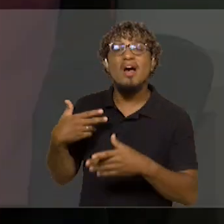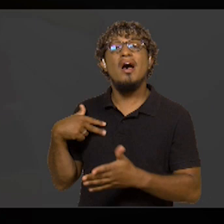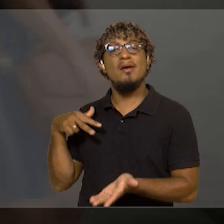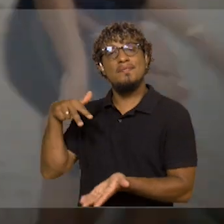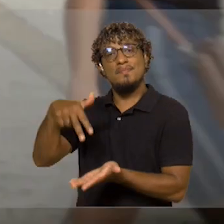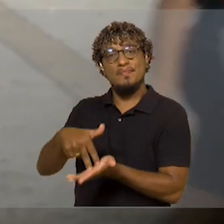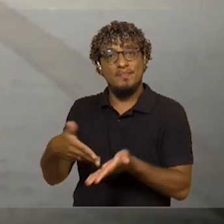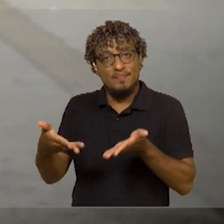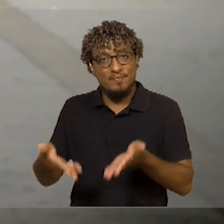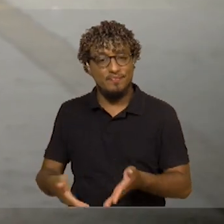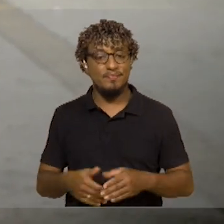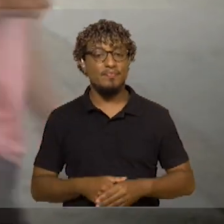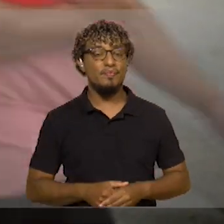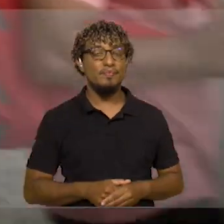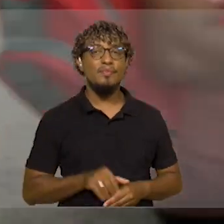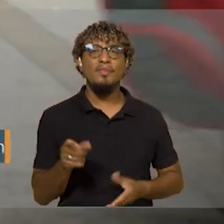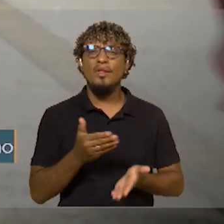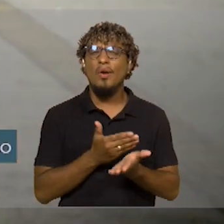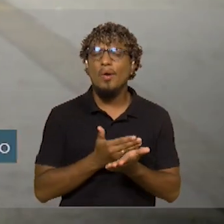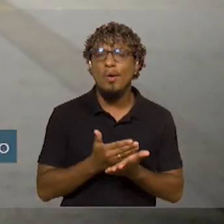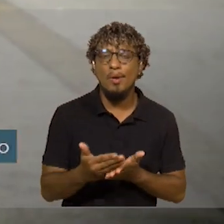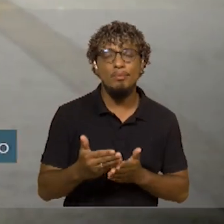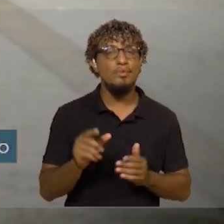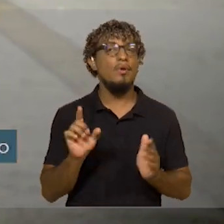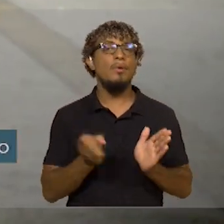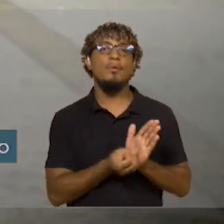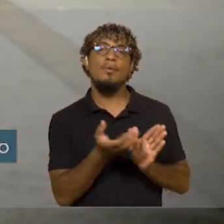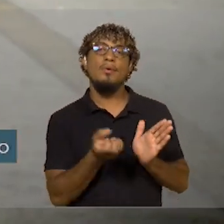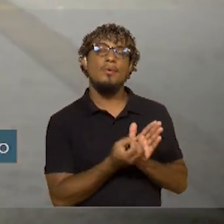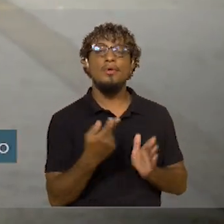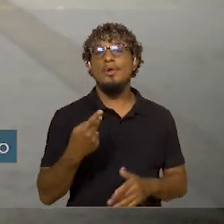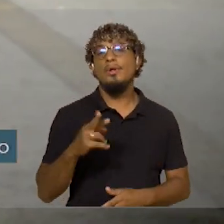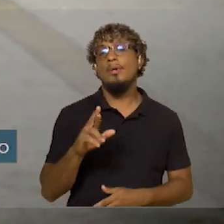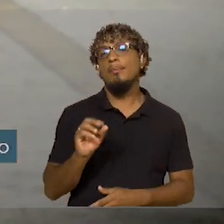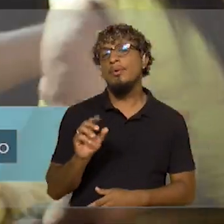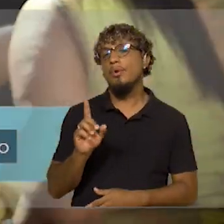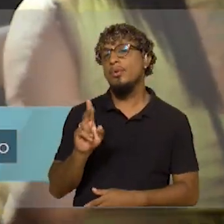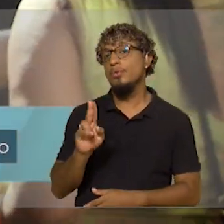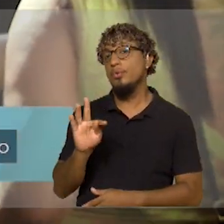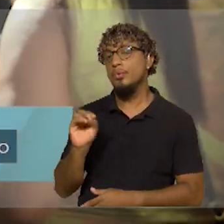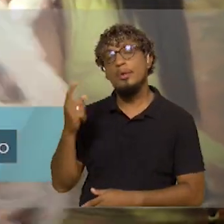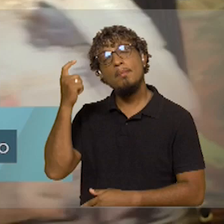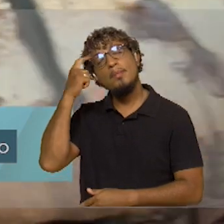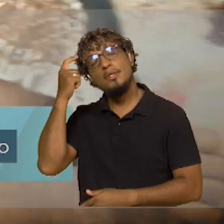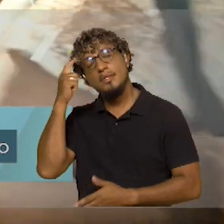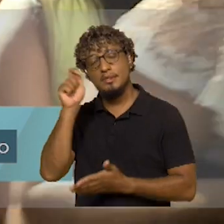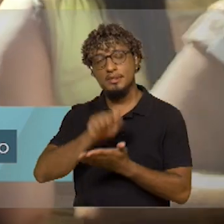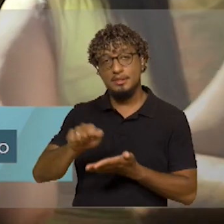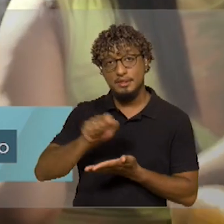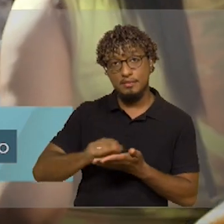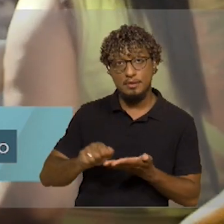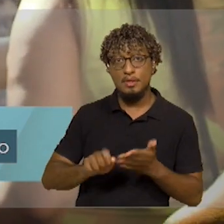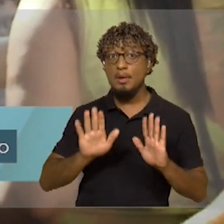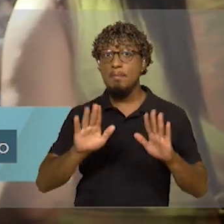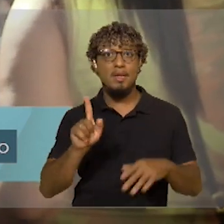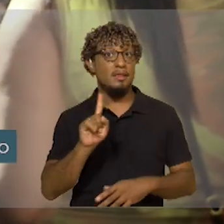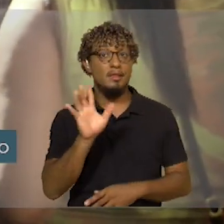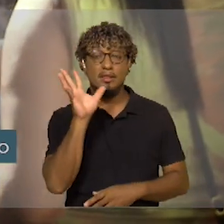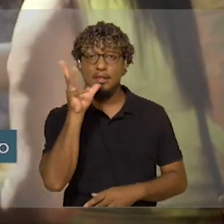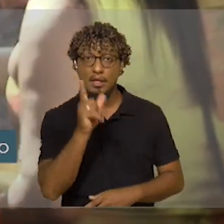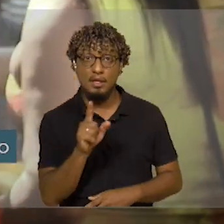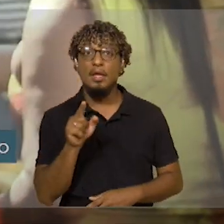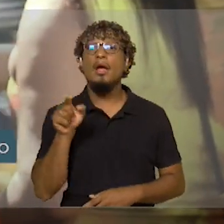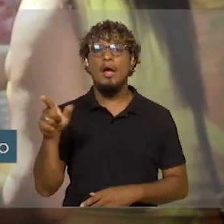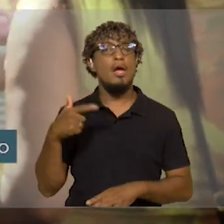vir para cá, né? Por aqui, ela começou como produtora, pensando e escrevendo pautas. Mas não demorou muito e a Ingrid já